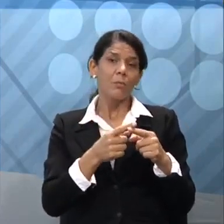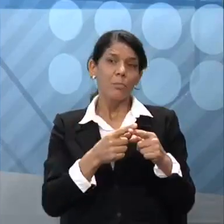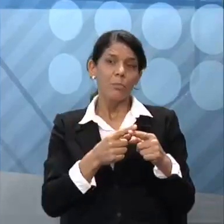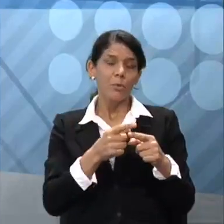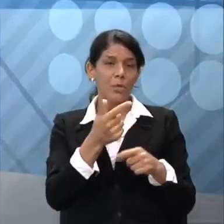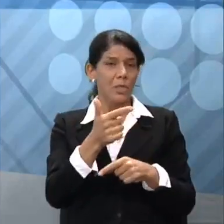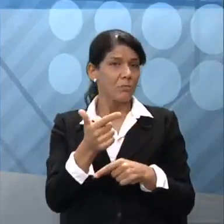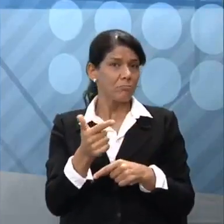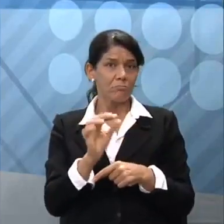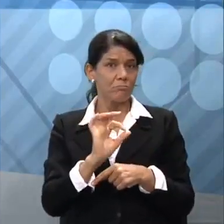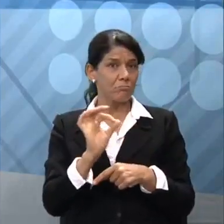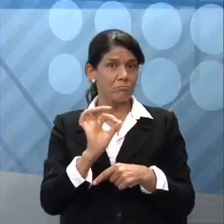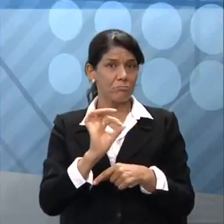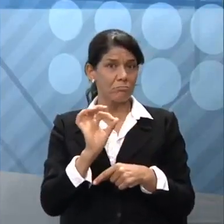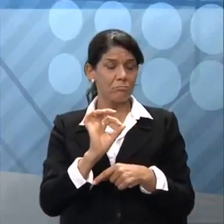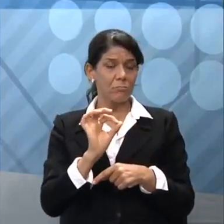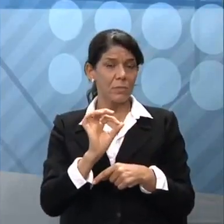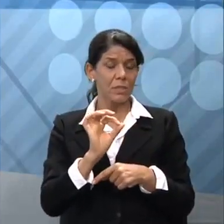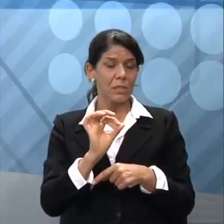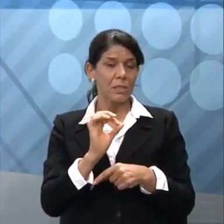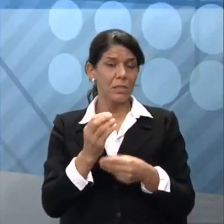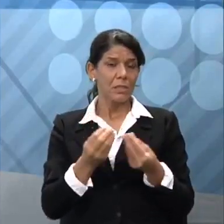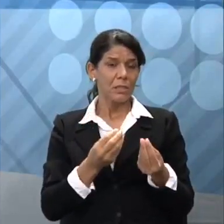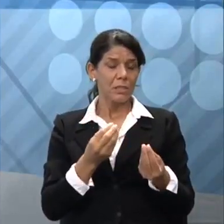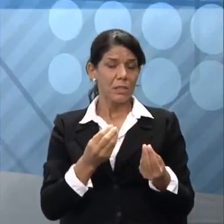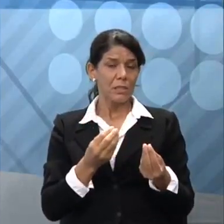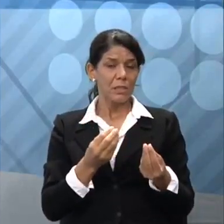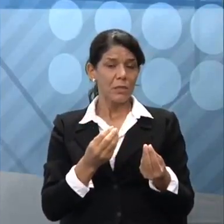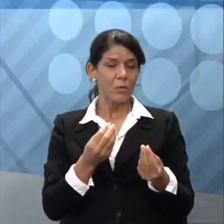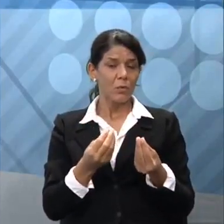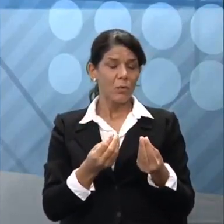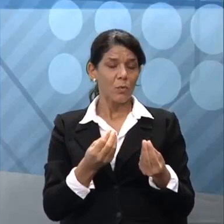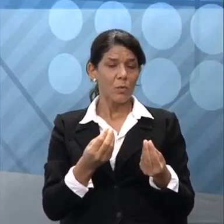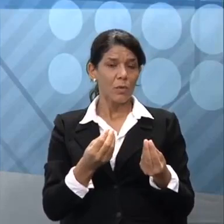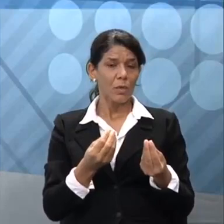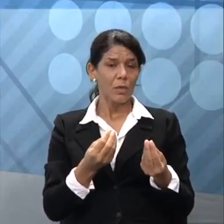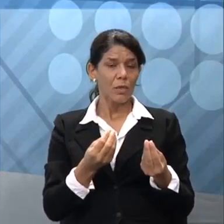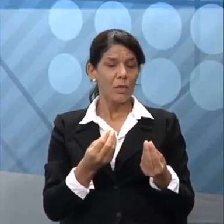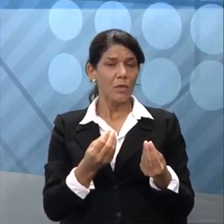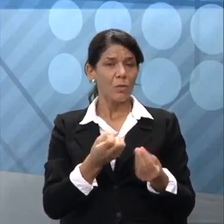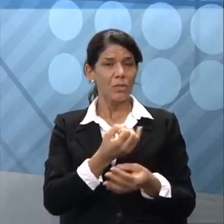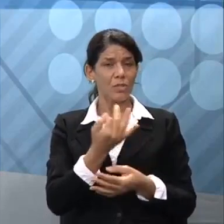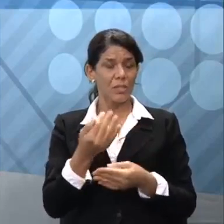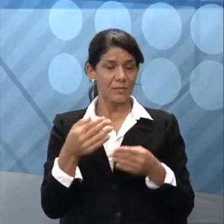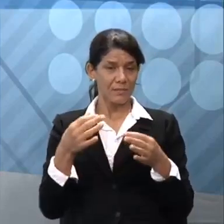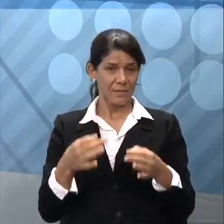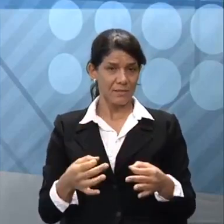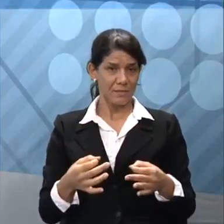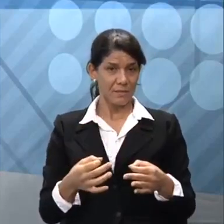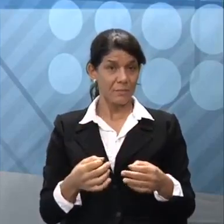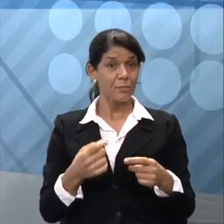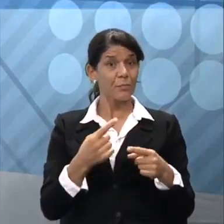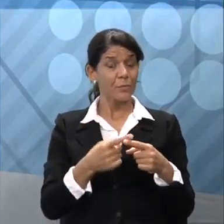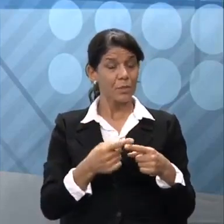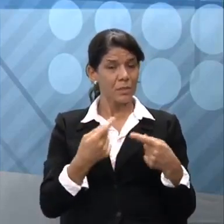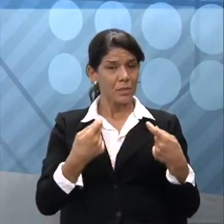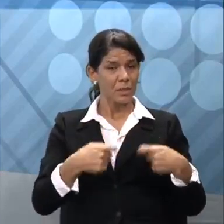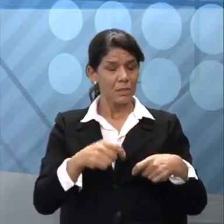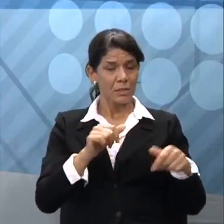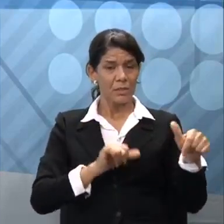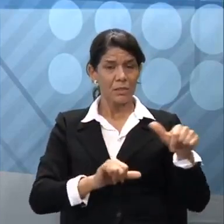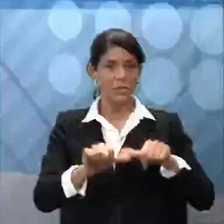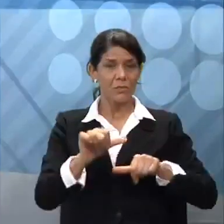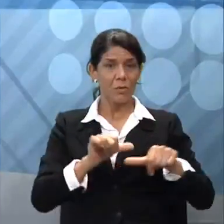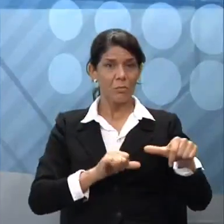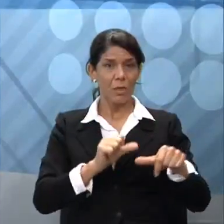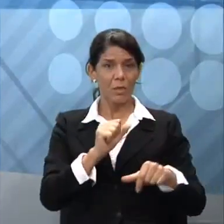não tínhamos disponível na unidade a concentração desejada. Portanto, houve a necessidade de